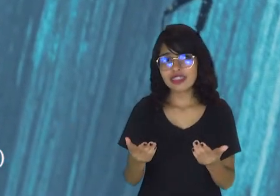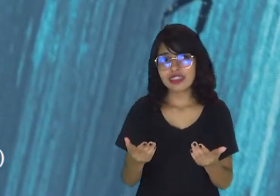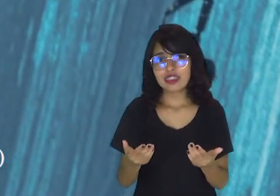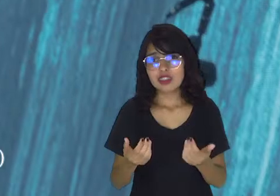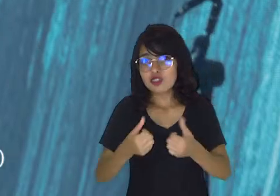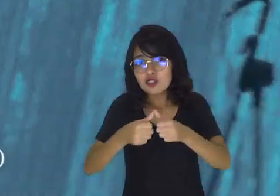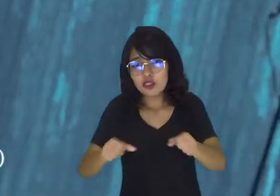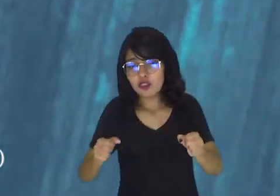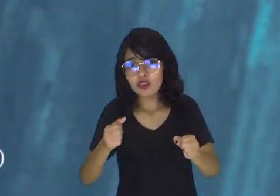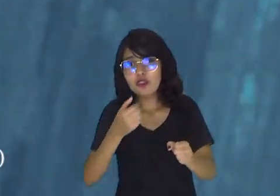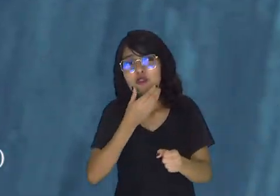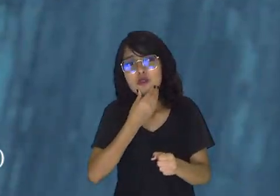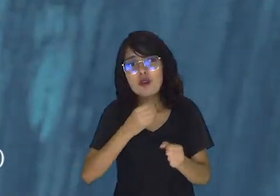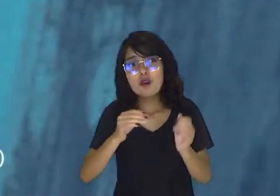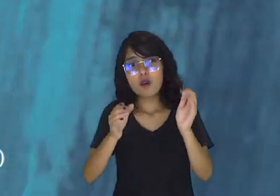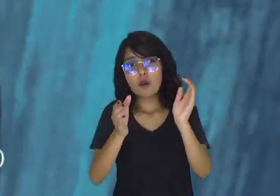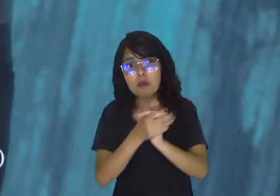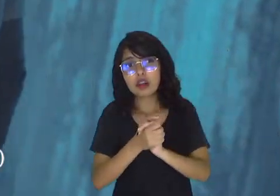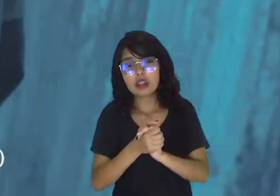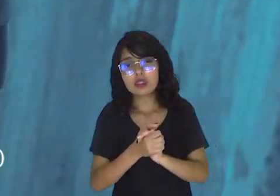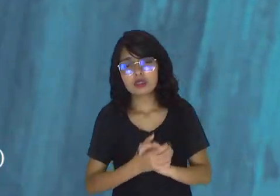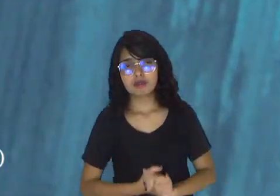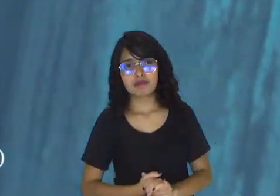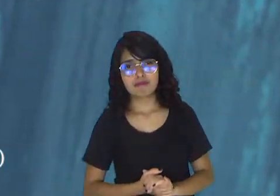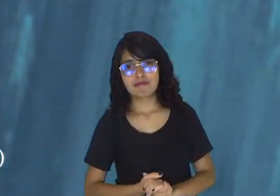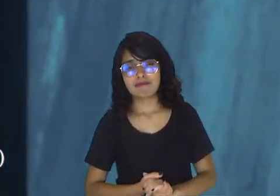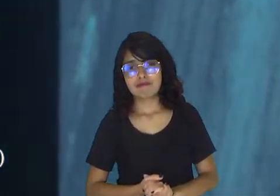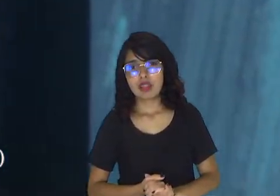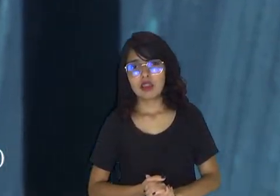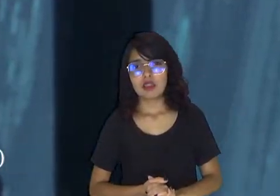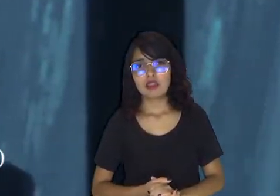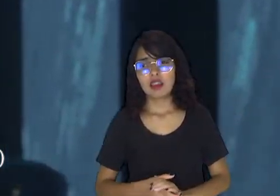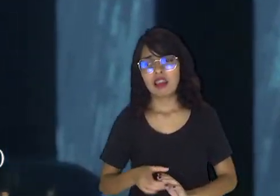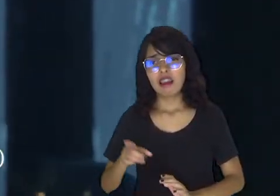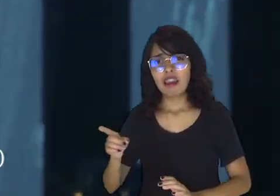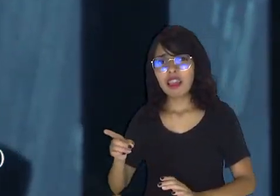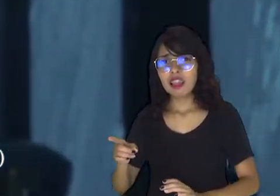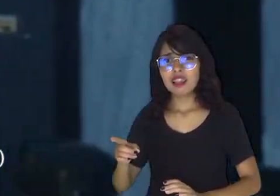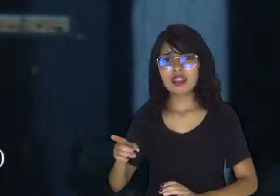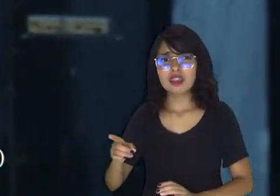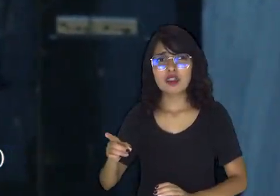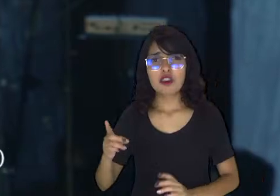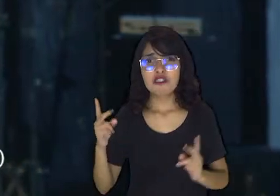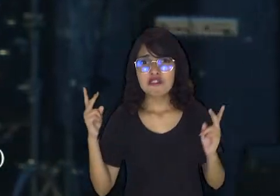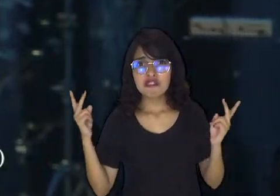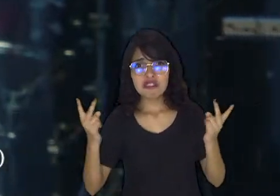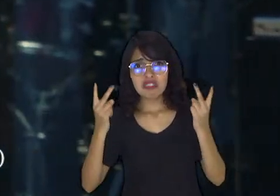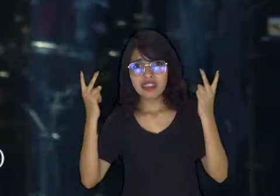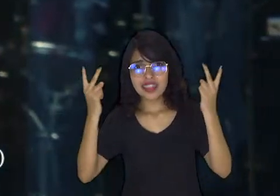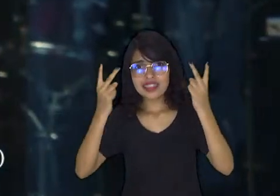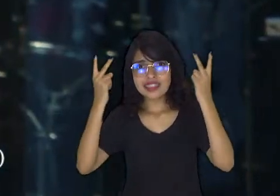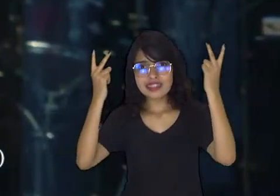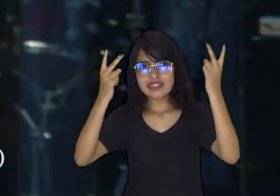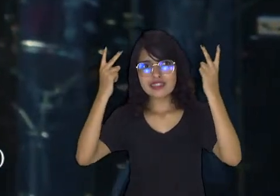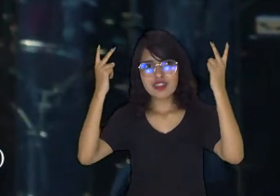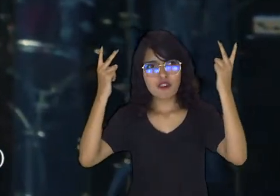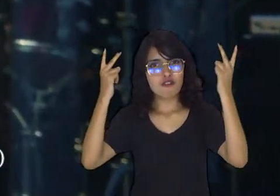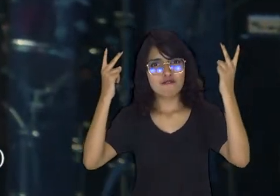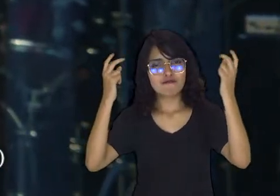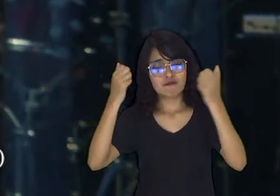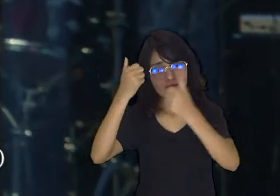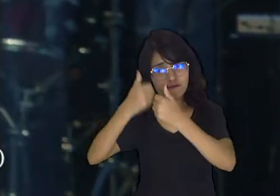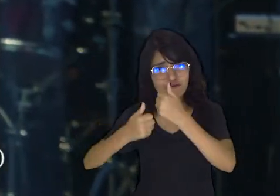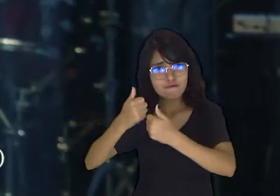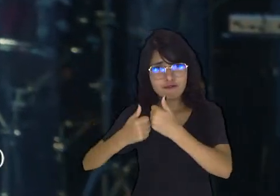Meu marido rompeu uma rotina que ele tinha na vida dele, que ele não abria mão.